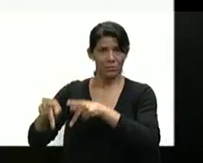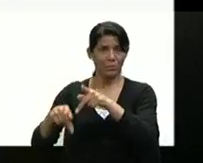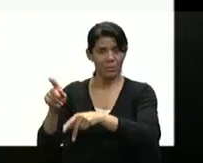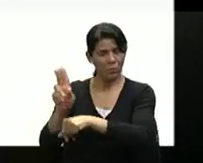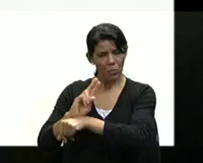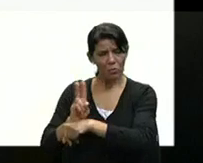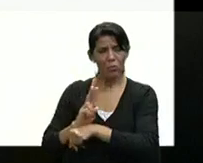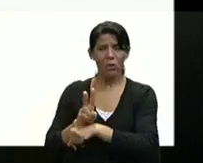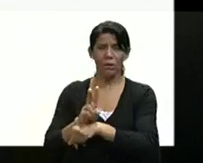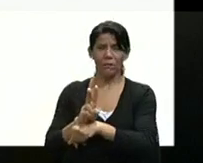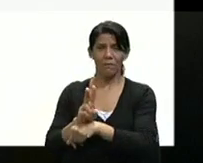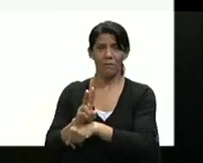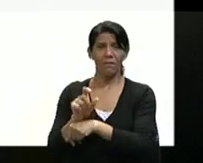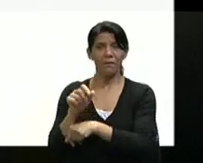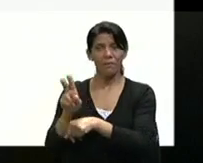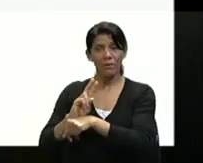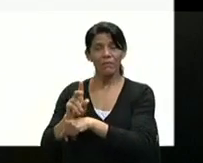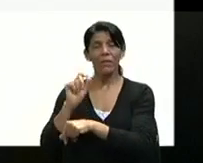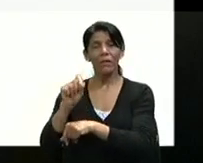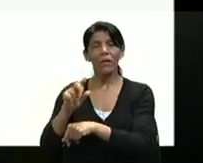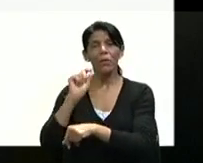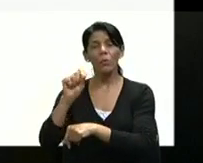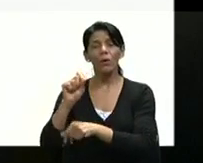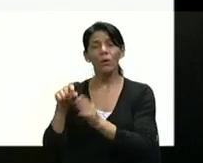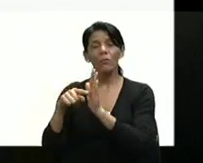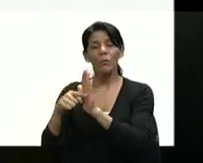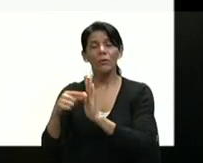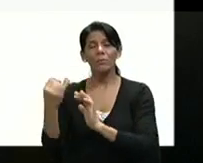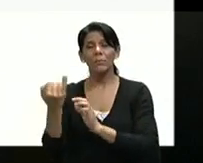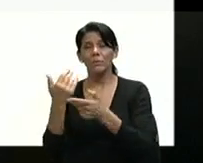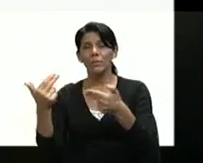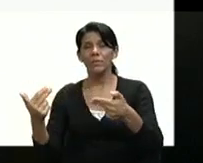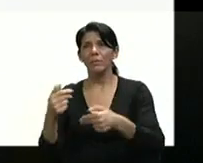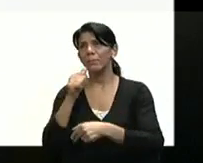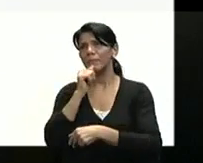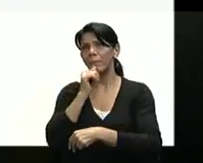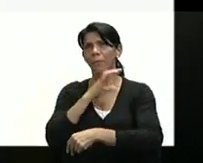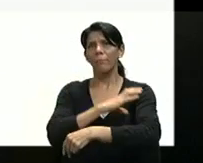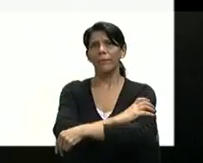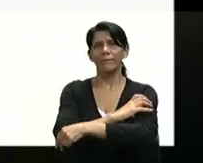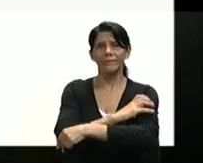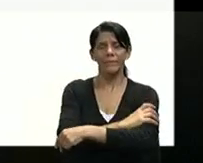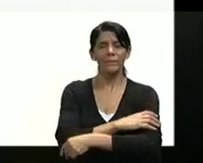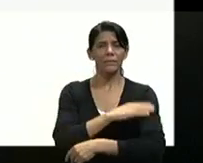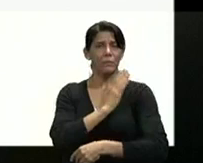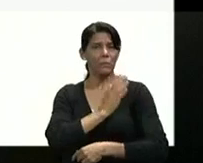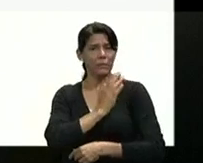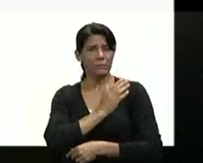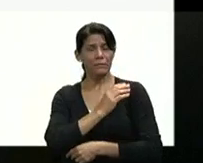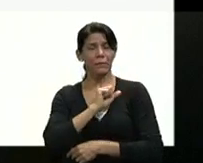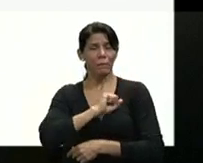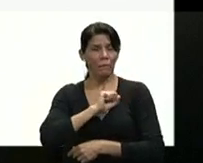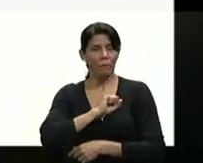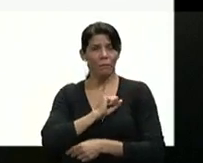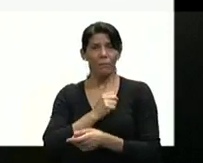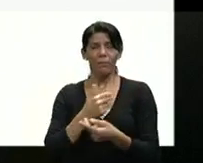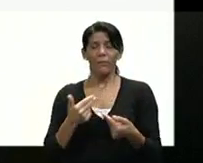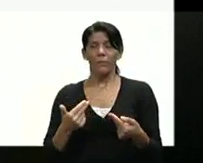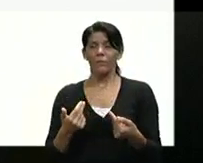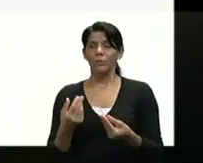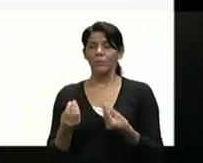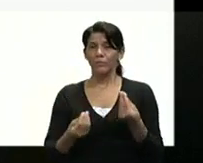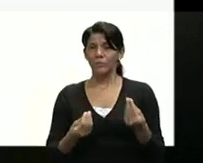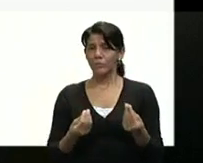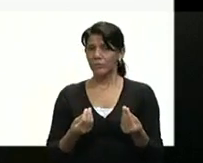população, verificando indicadores importantes como a pressão arterial, a frequência cardíaca,